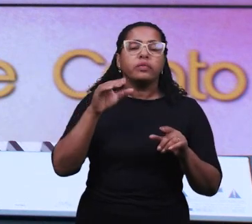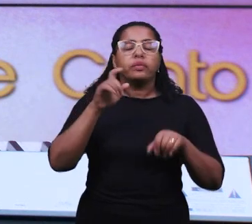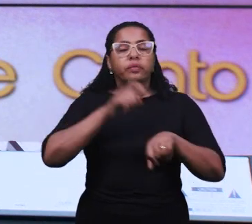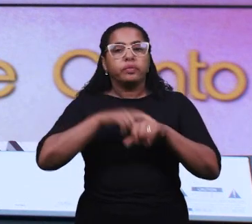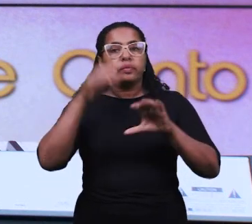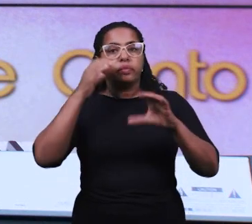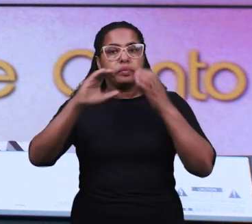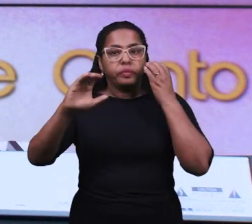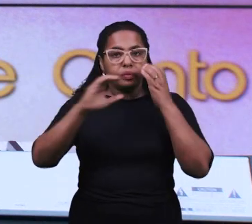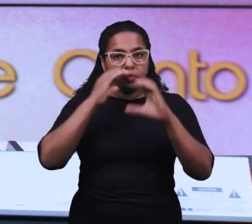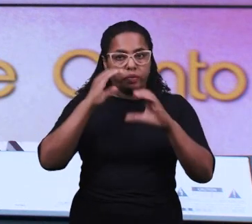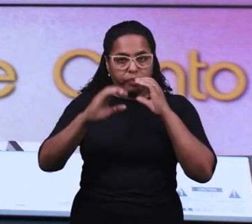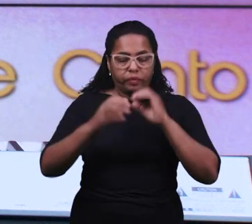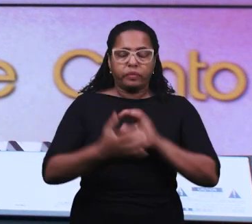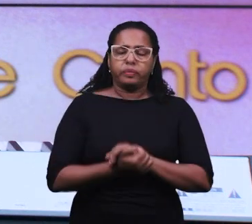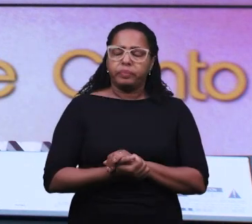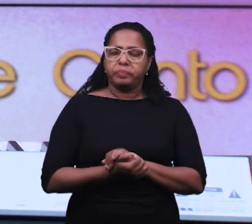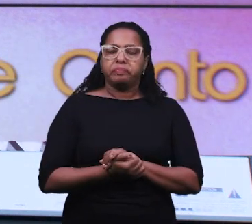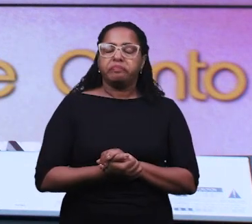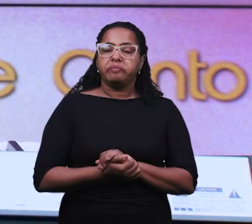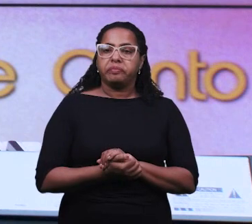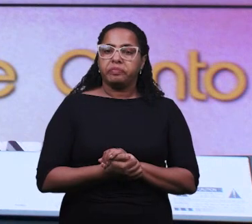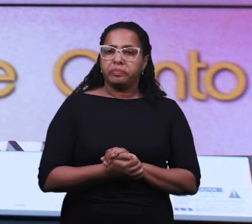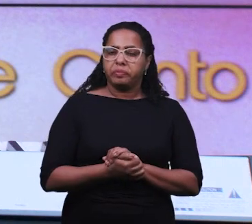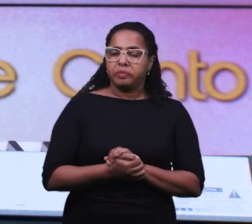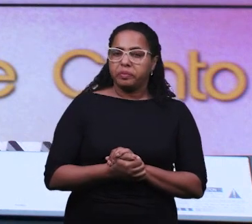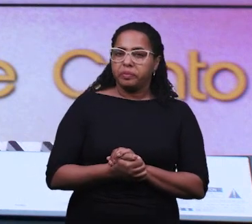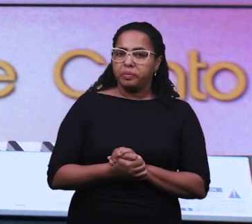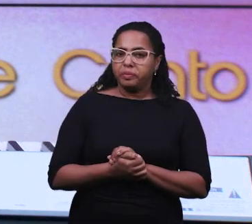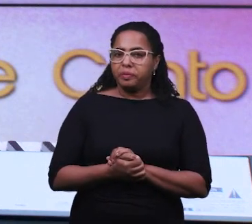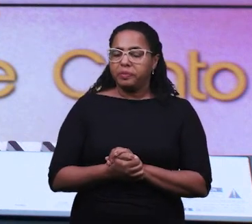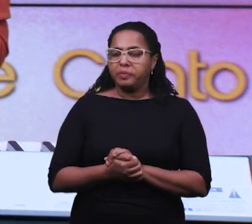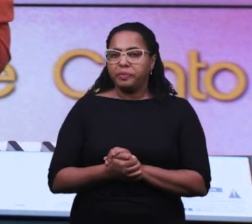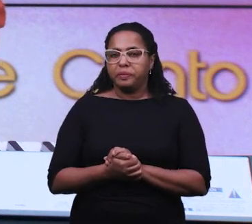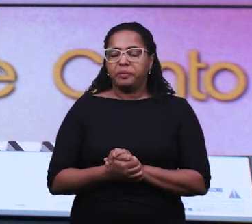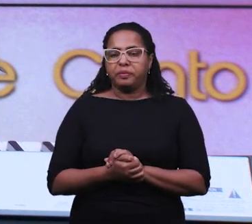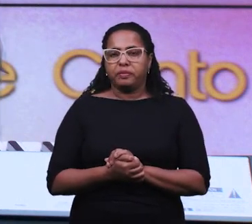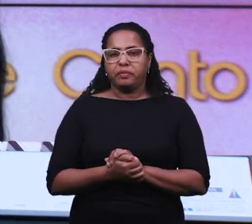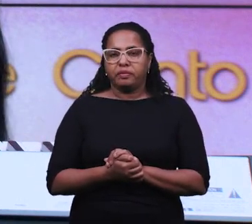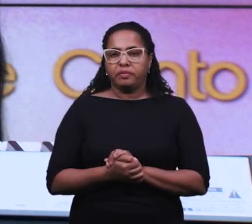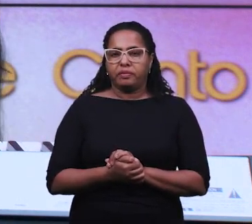enquanto cantamos. Seguimos e aqui nós vamos